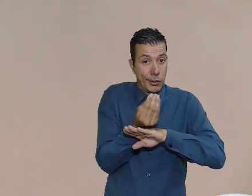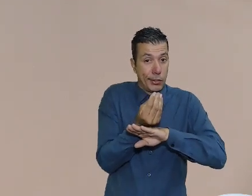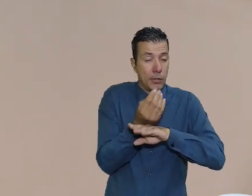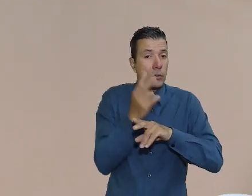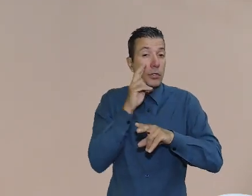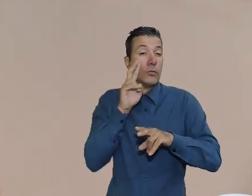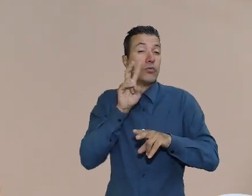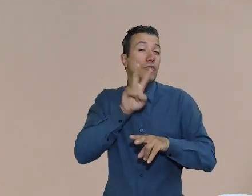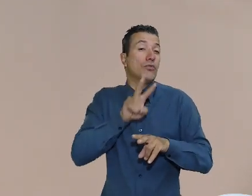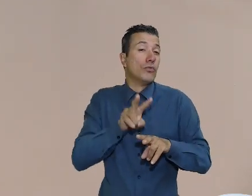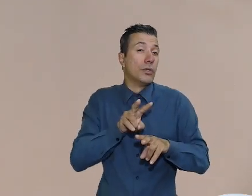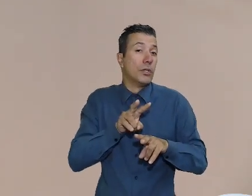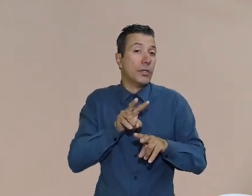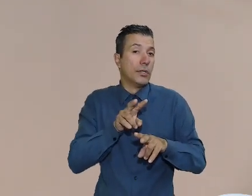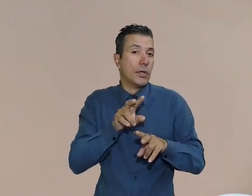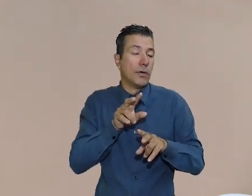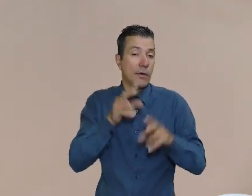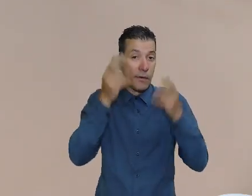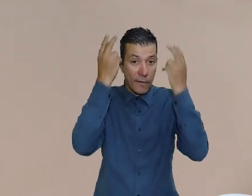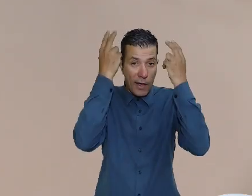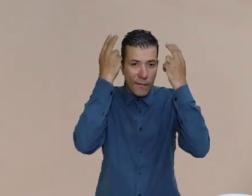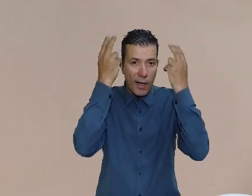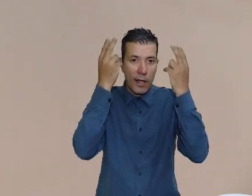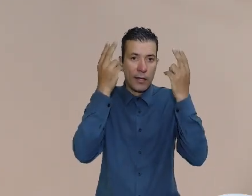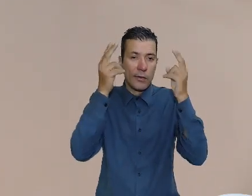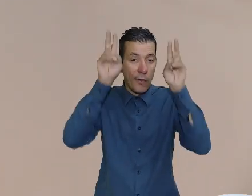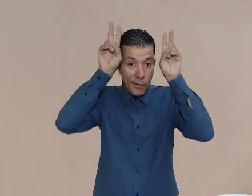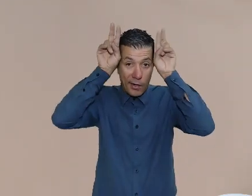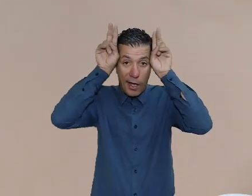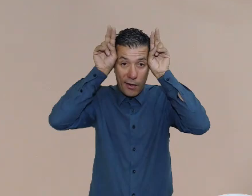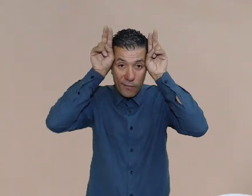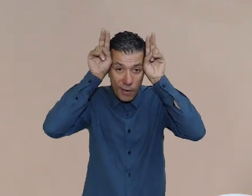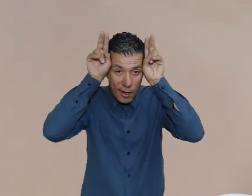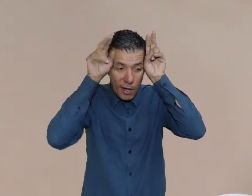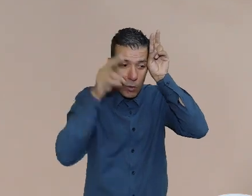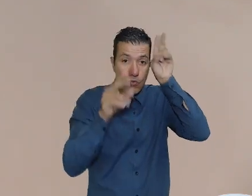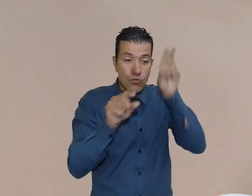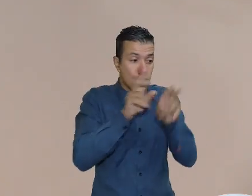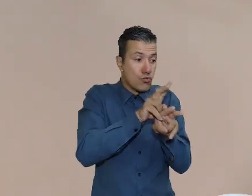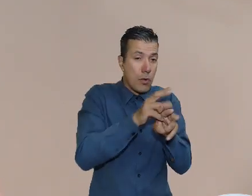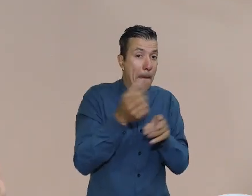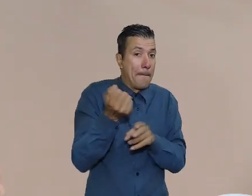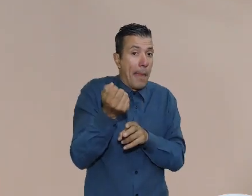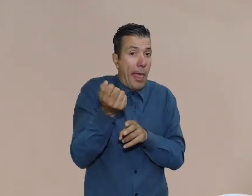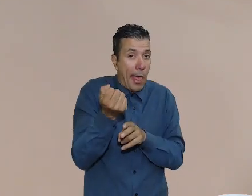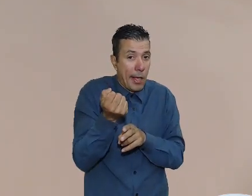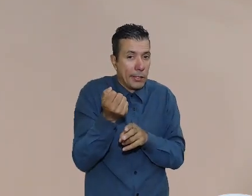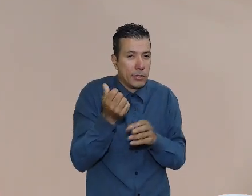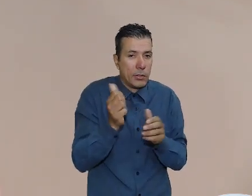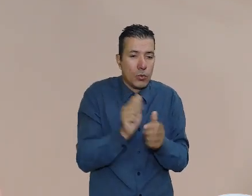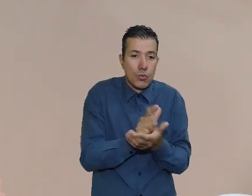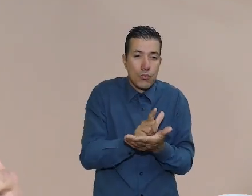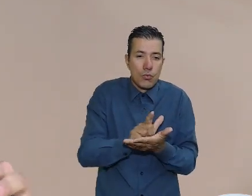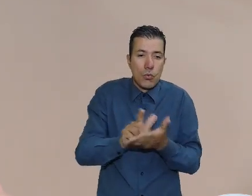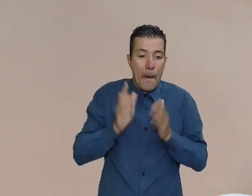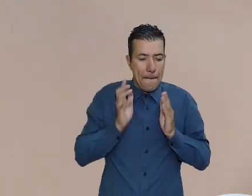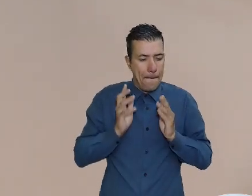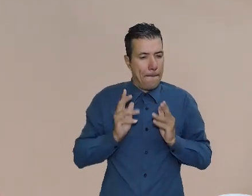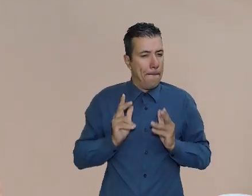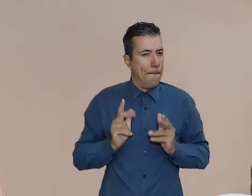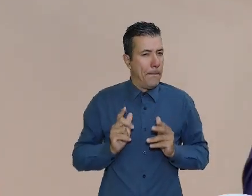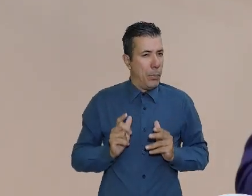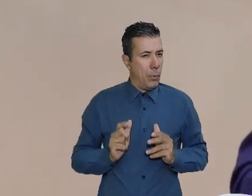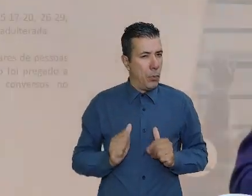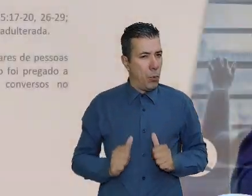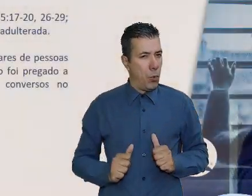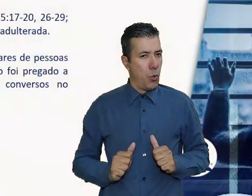podemos ver que existe um cavalo, e este cavalo é um cavalo branco. O branco ele significa então um período de pureza, significa pureza ali